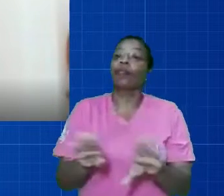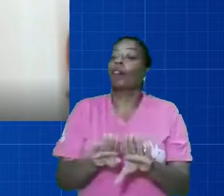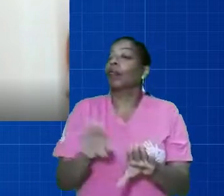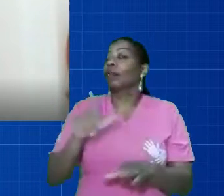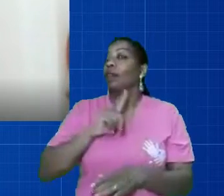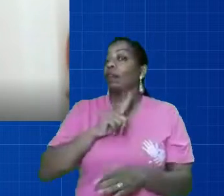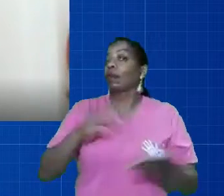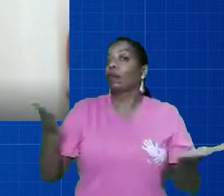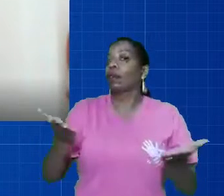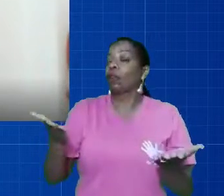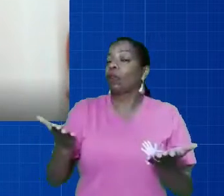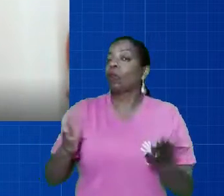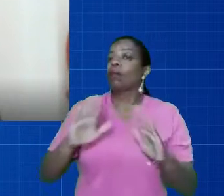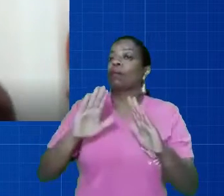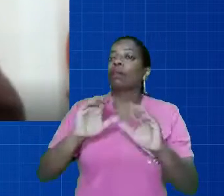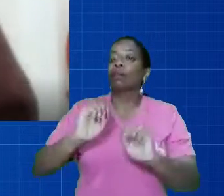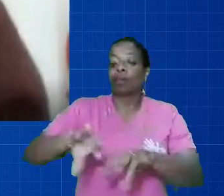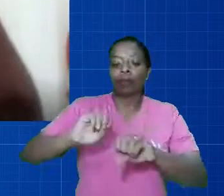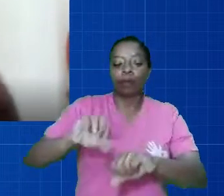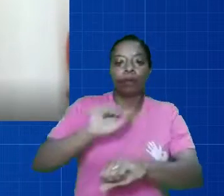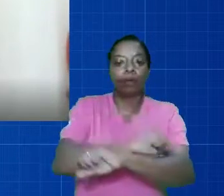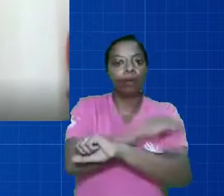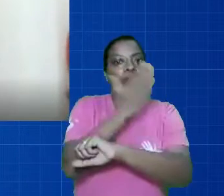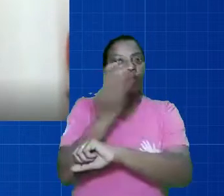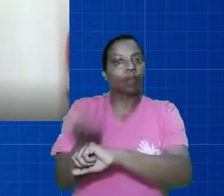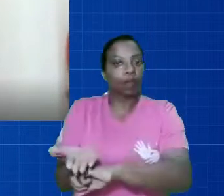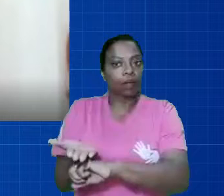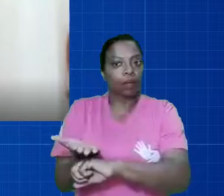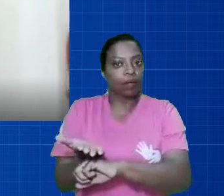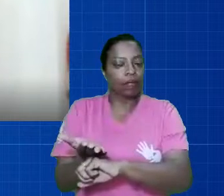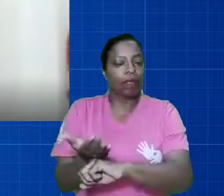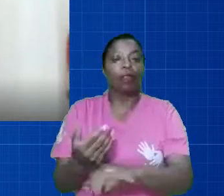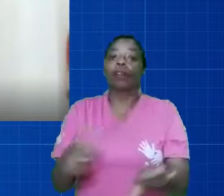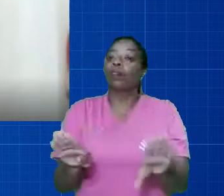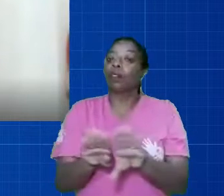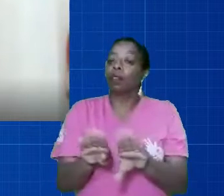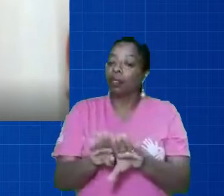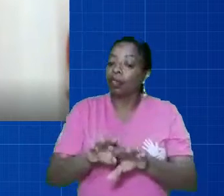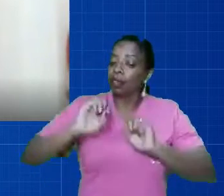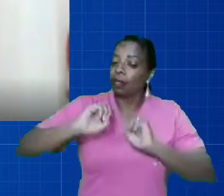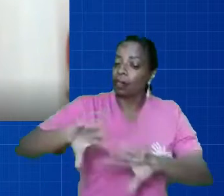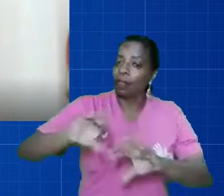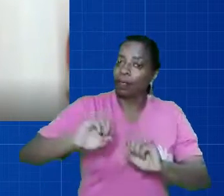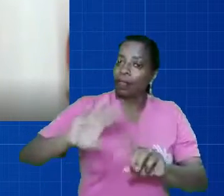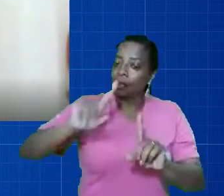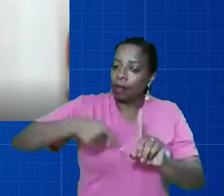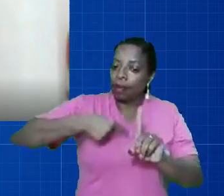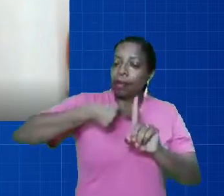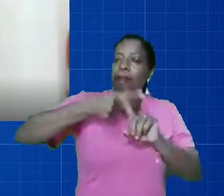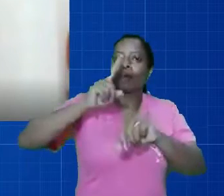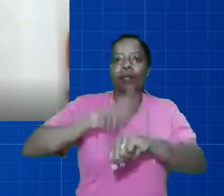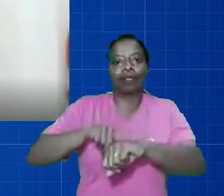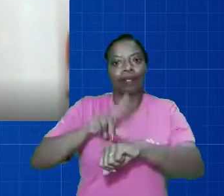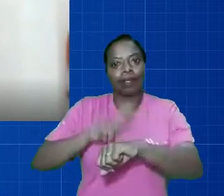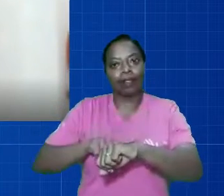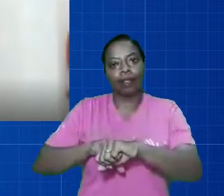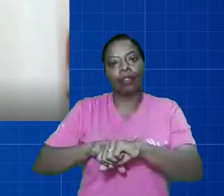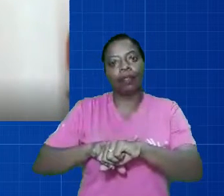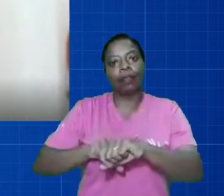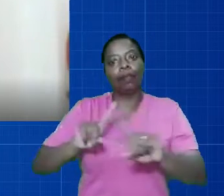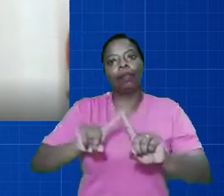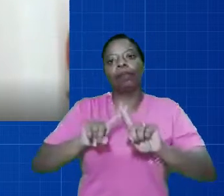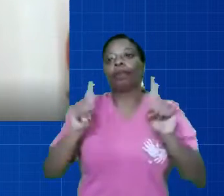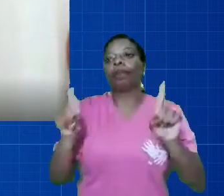ser respondida, né? Mas eles não podem perder essa essência de serem espaços dedicados, no caso do Clube de Ciências,